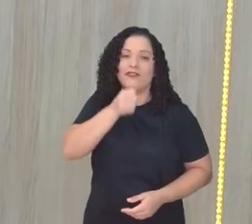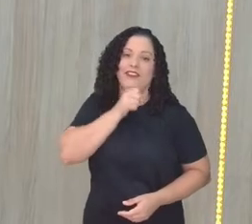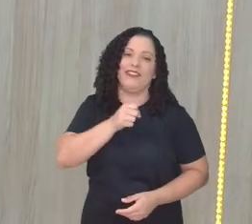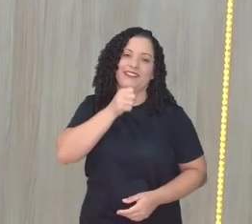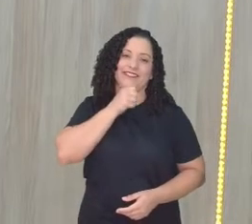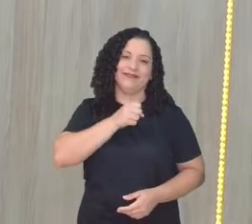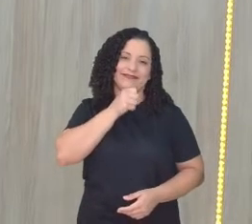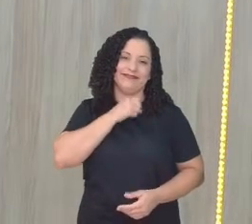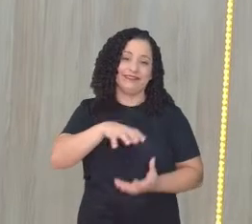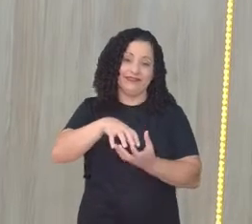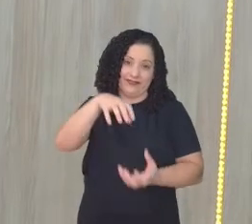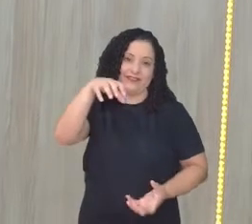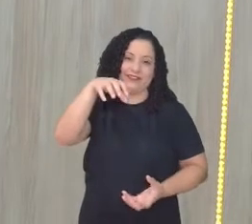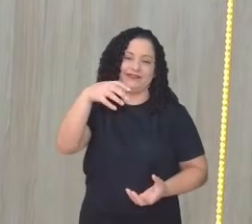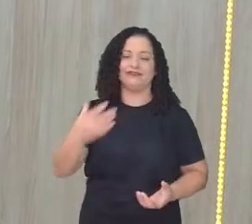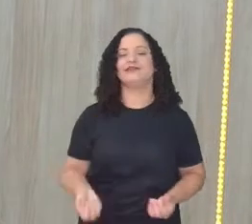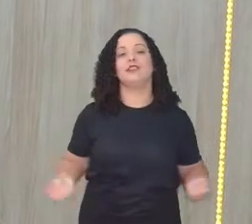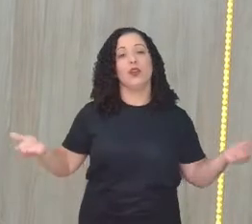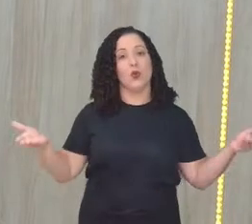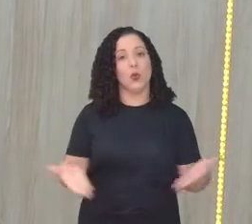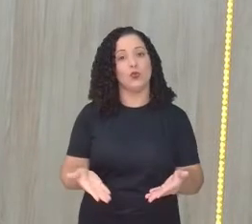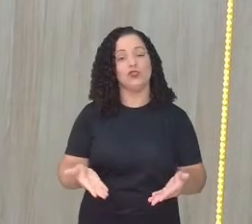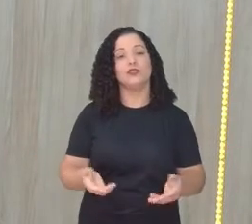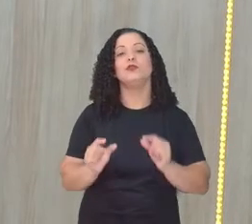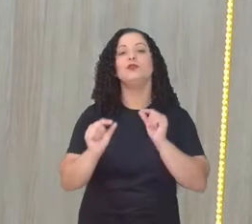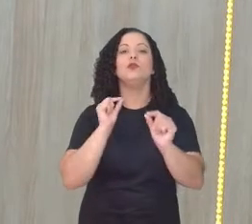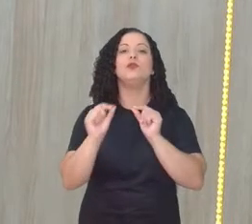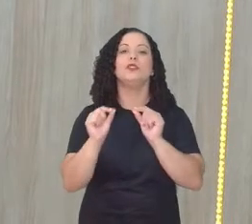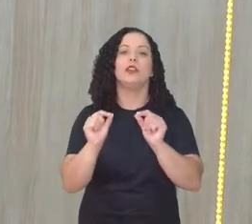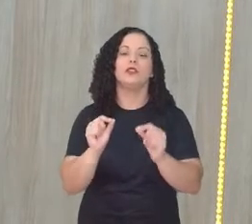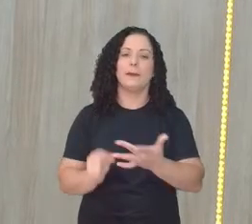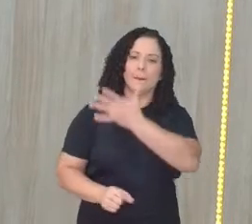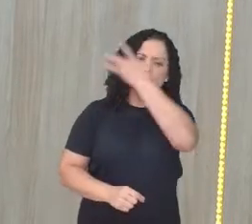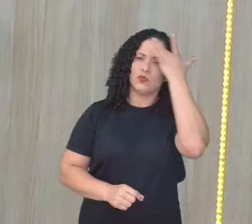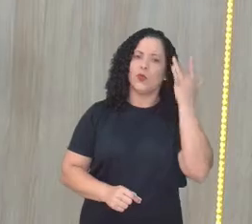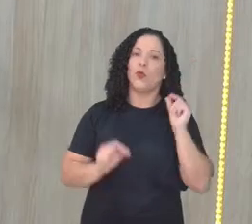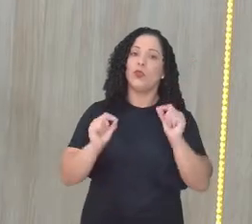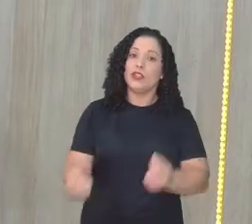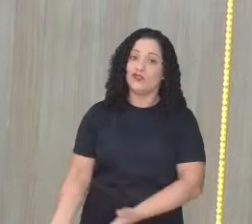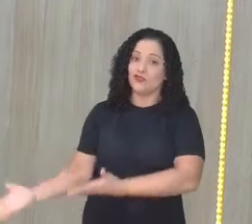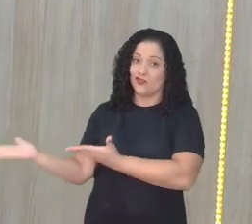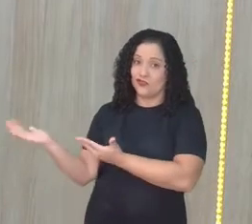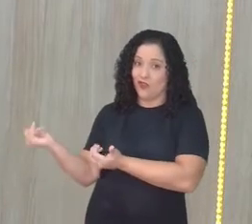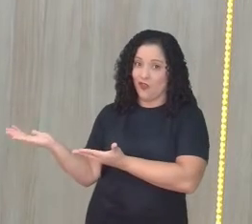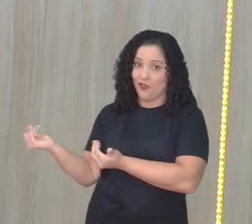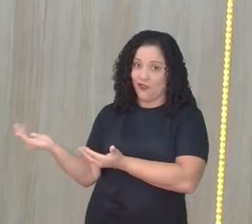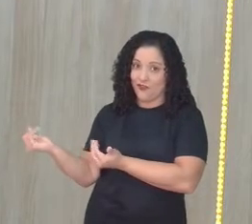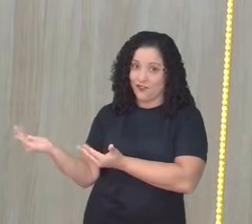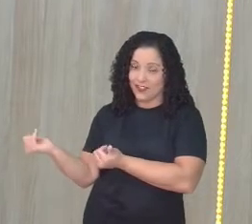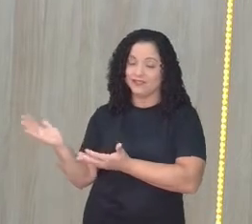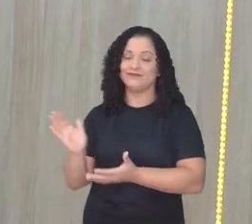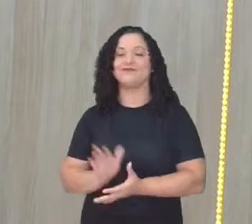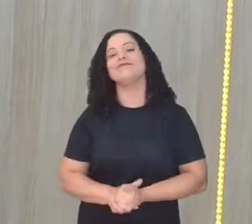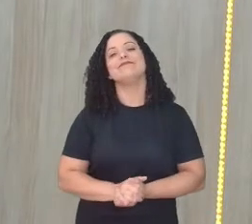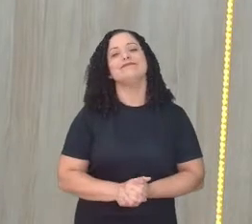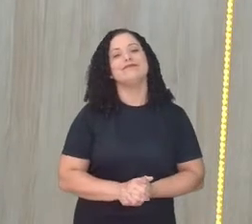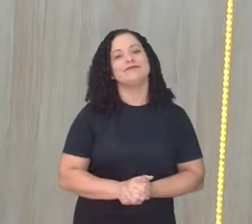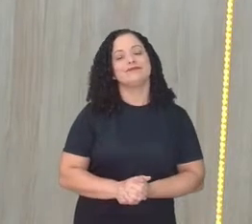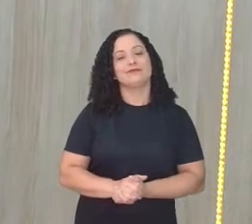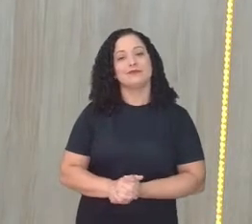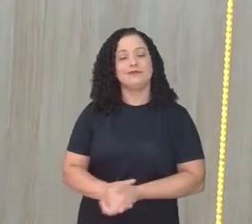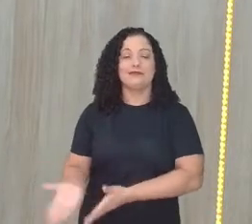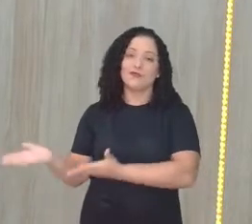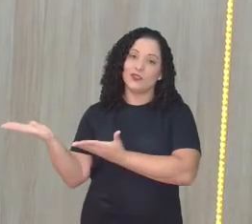idosa, certo? Hoje a gente é considerado, né, não um idoso, mas um jovem, né, Jovem senhor. jovem senhor,